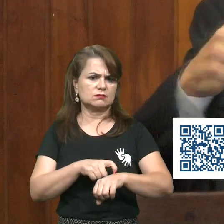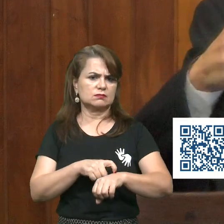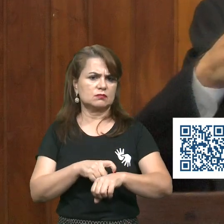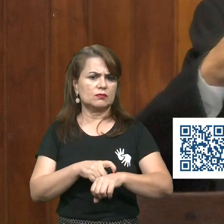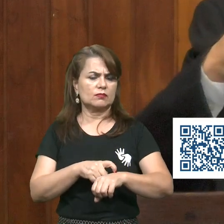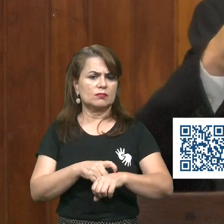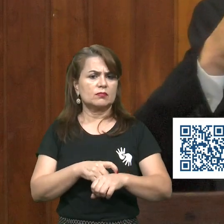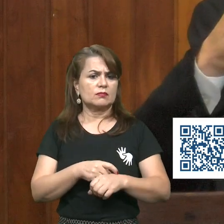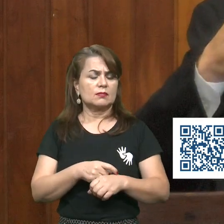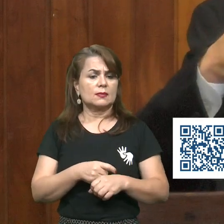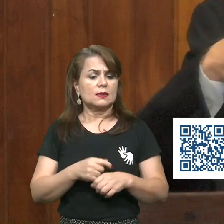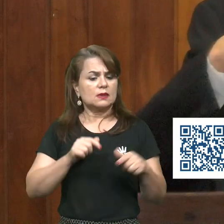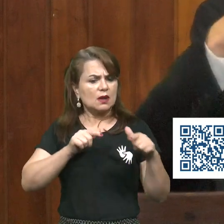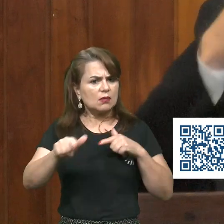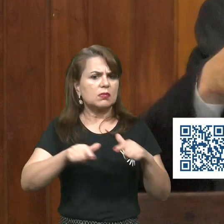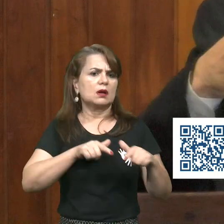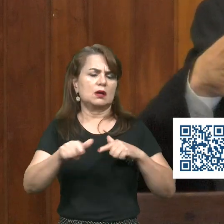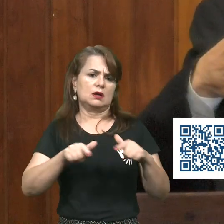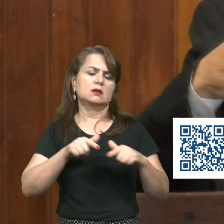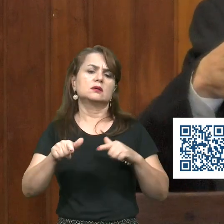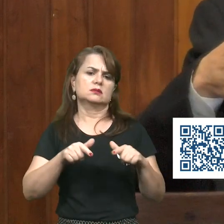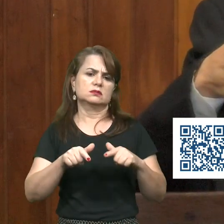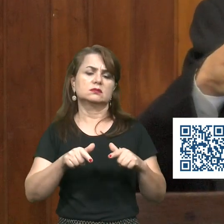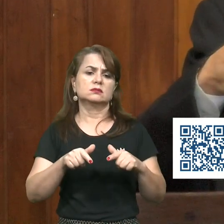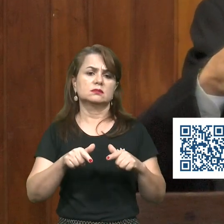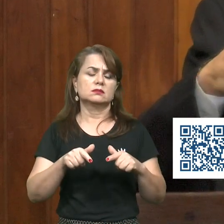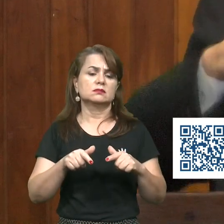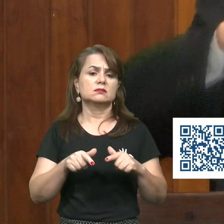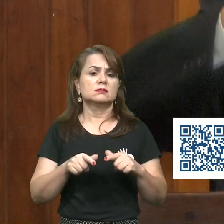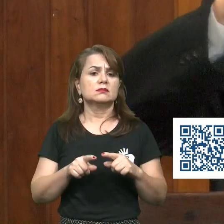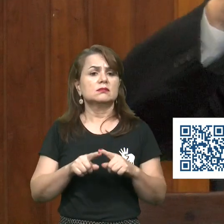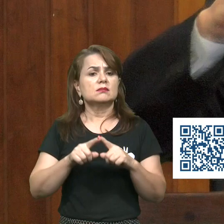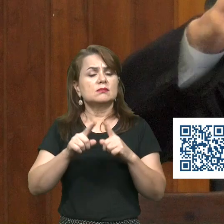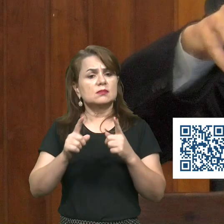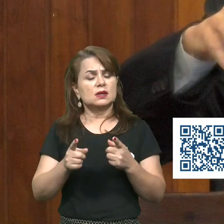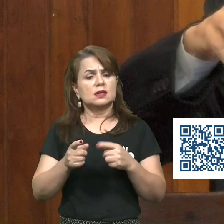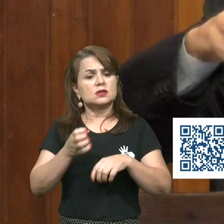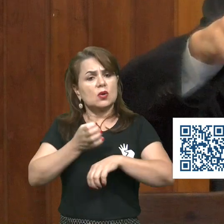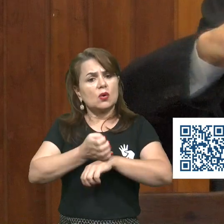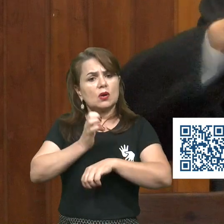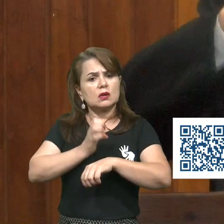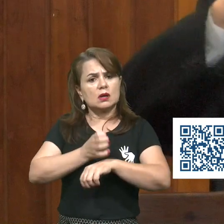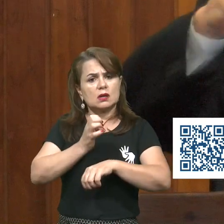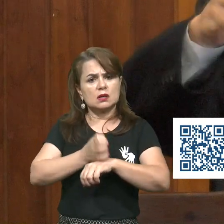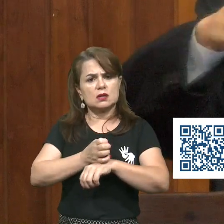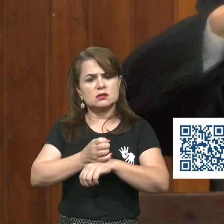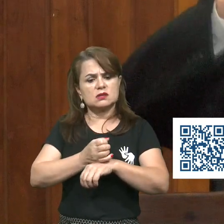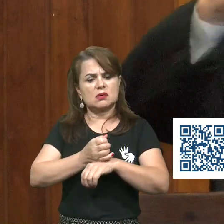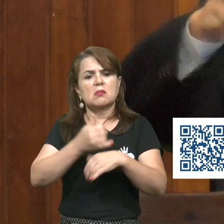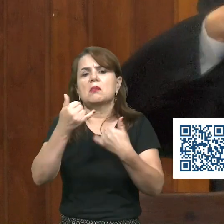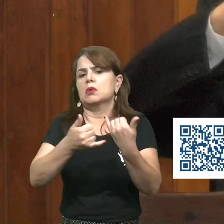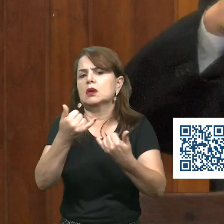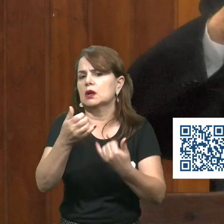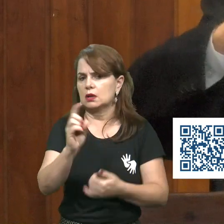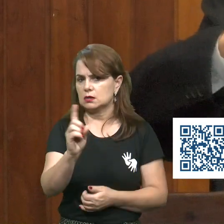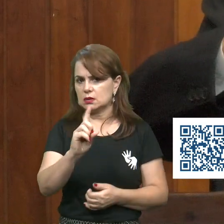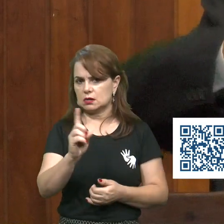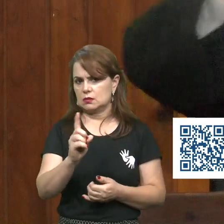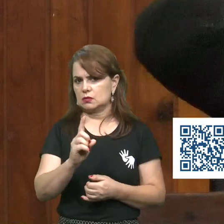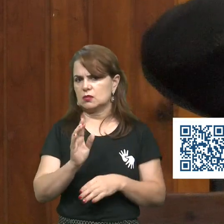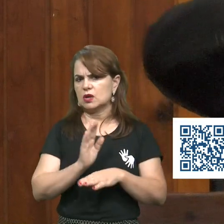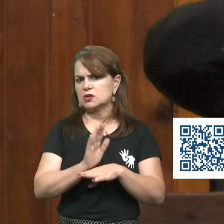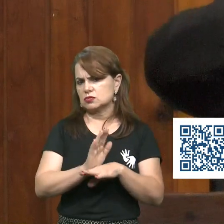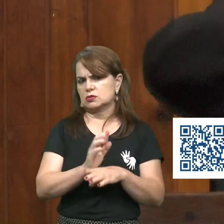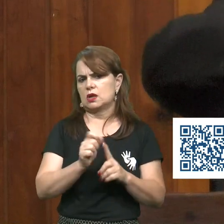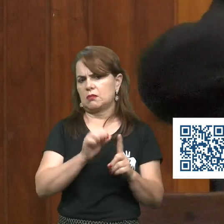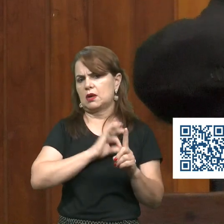necessária, num serviço necessário, e não são horas extras de brincadeirinha para ajudar no salário, não,